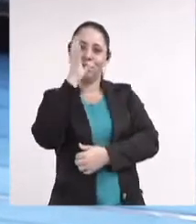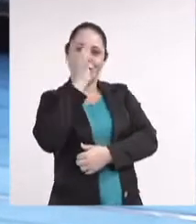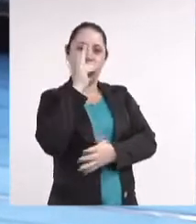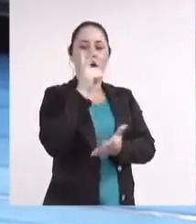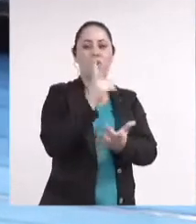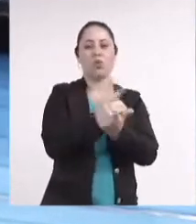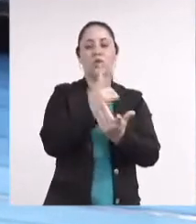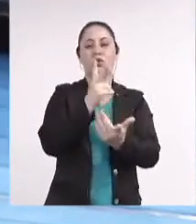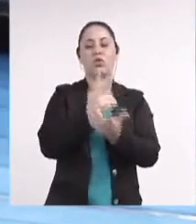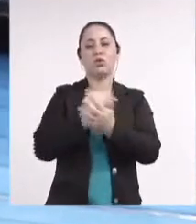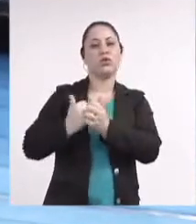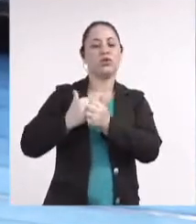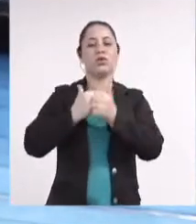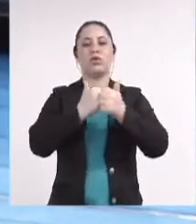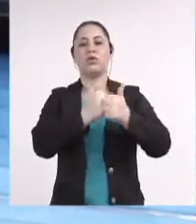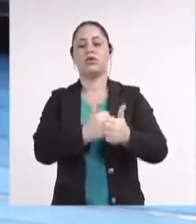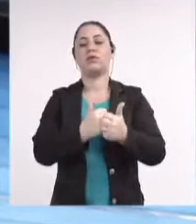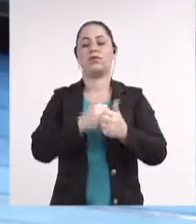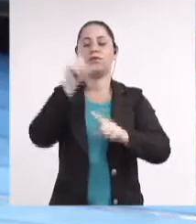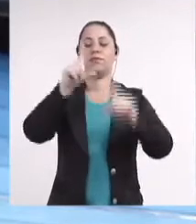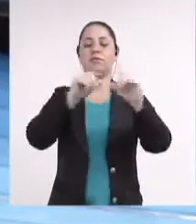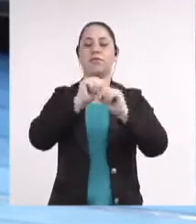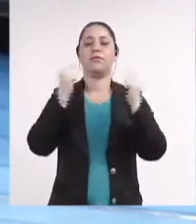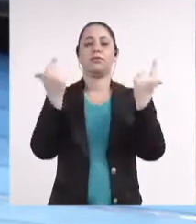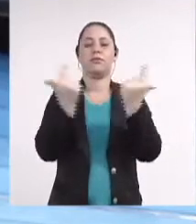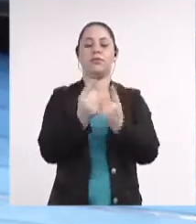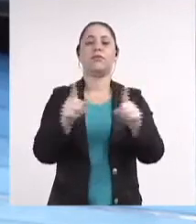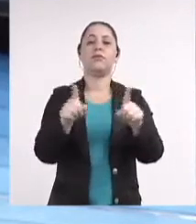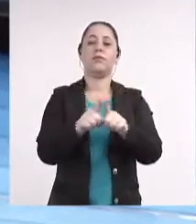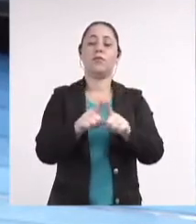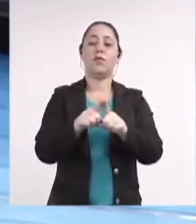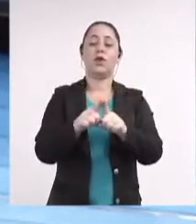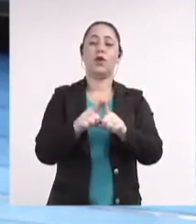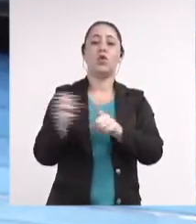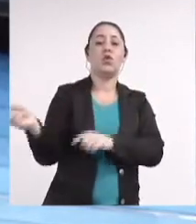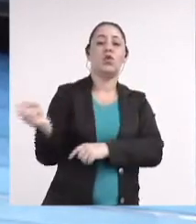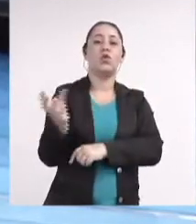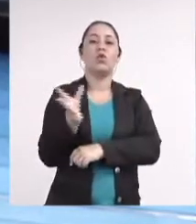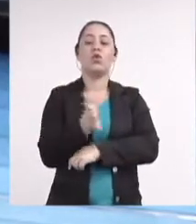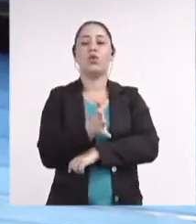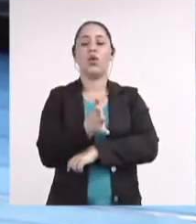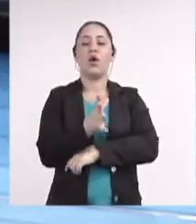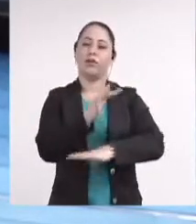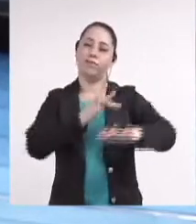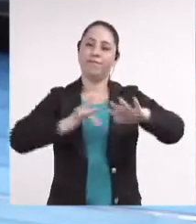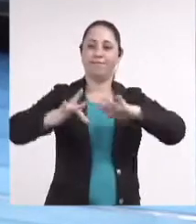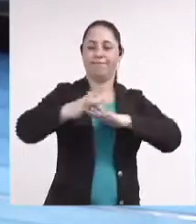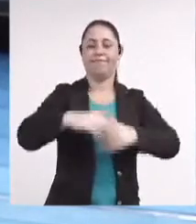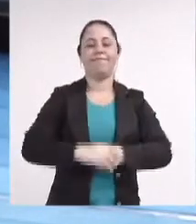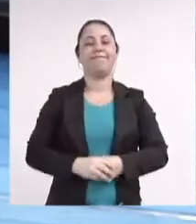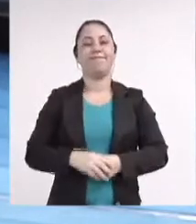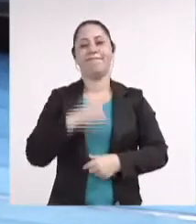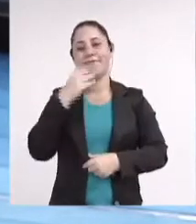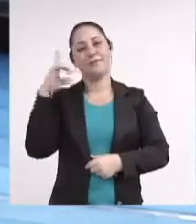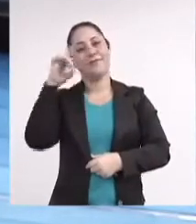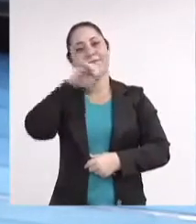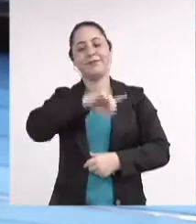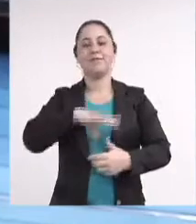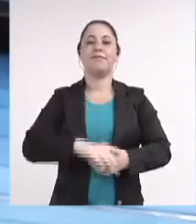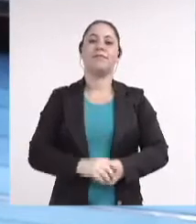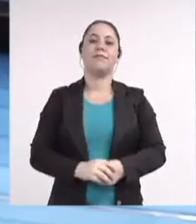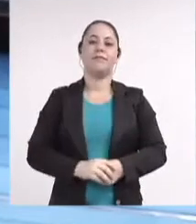Continue acompanhando a programação da TV Alemes e também as nossas novidades nas mídias sociais. Um excelente dia.